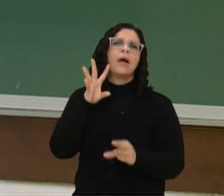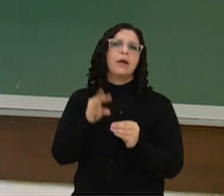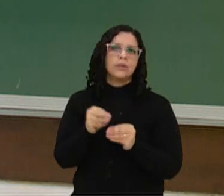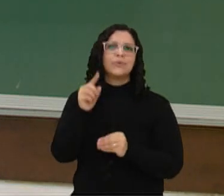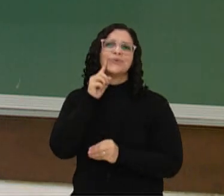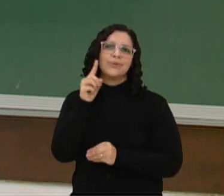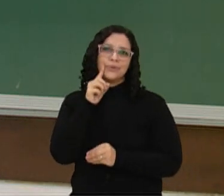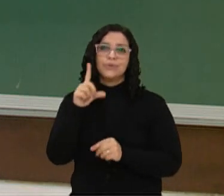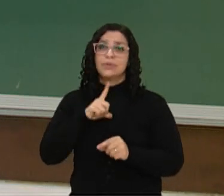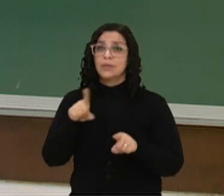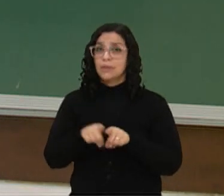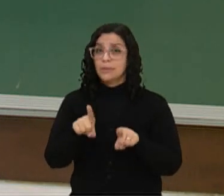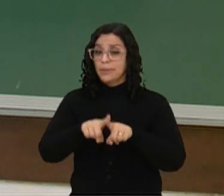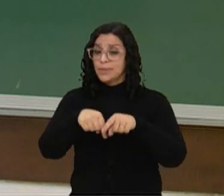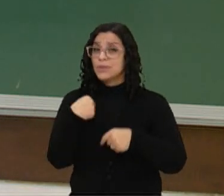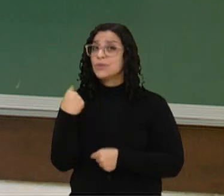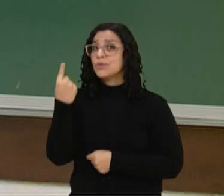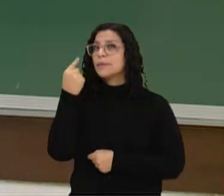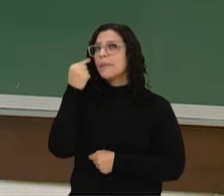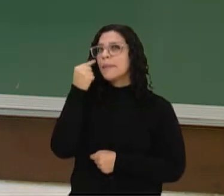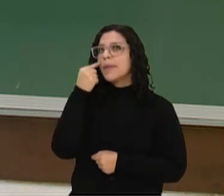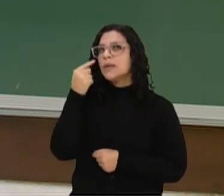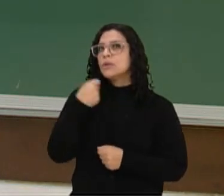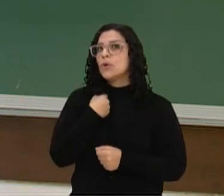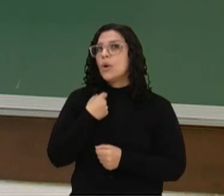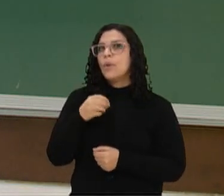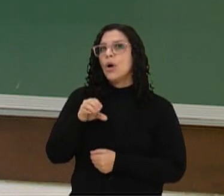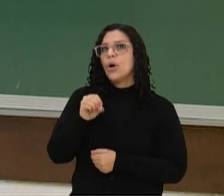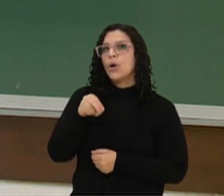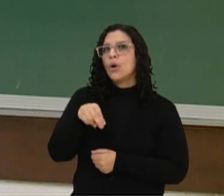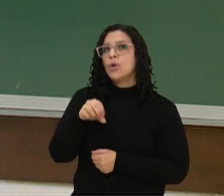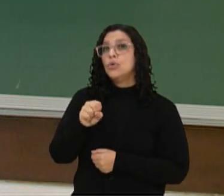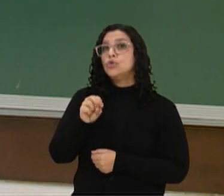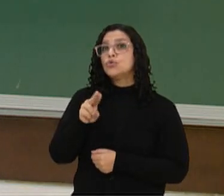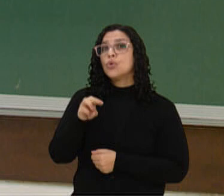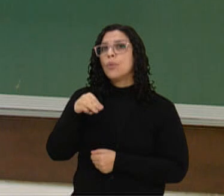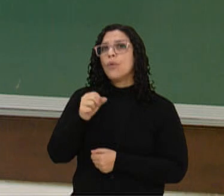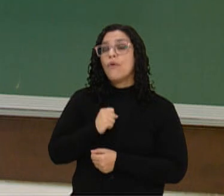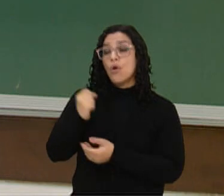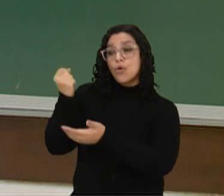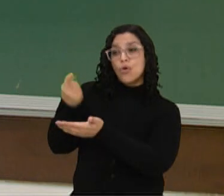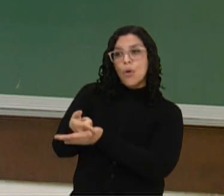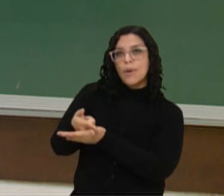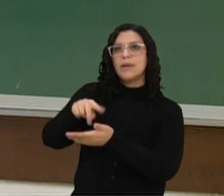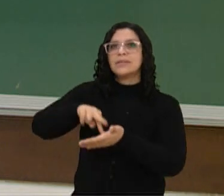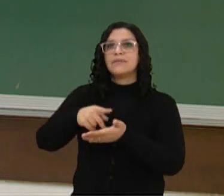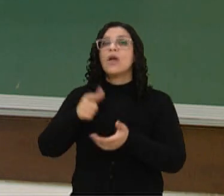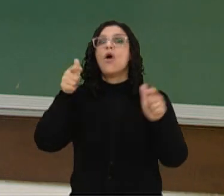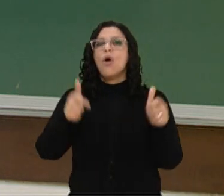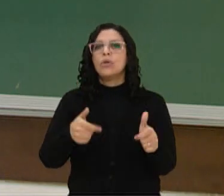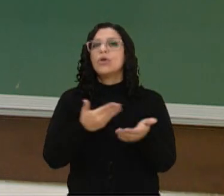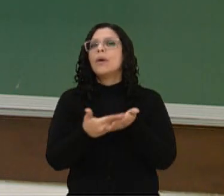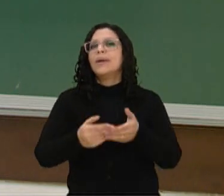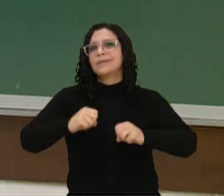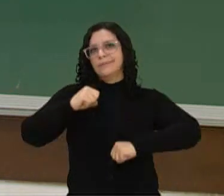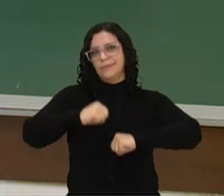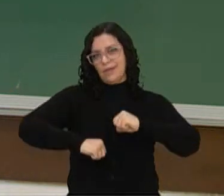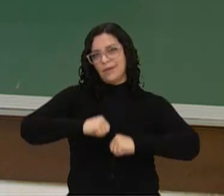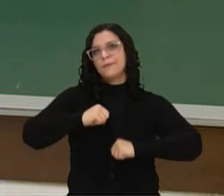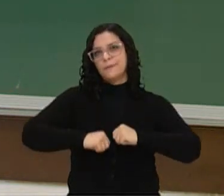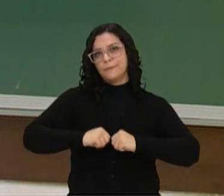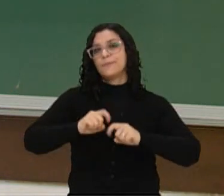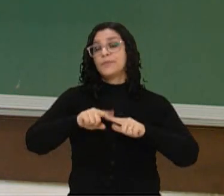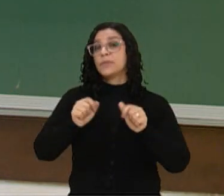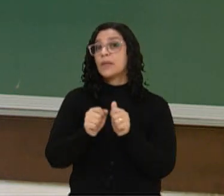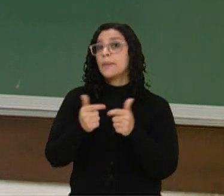para nós quando a gente pensa ali em consumo. De onde vem? Vem da indústria. E a